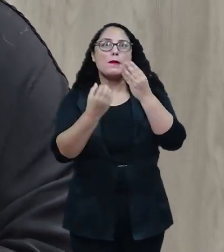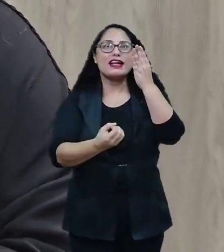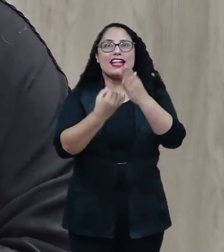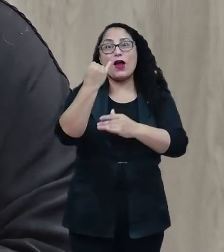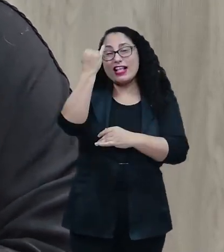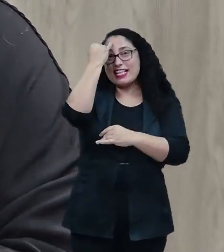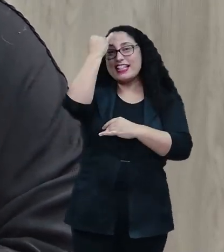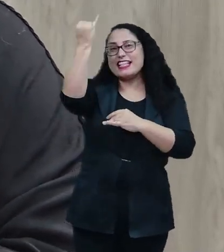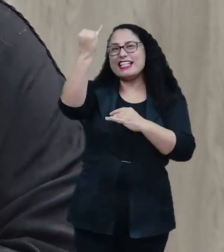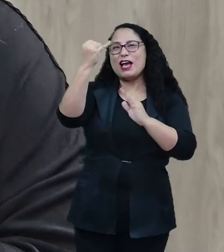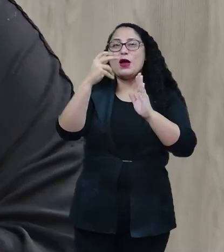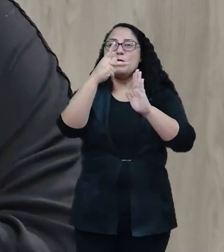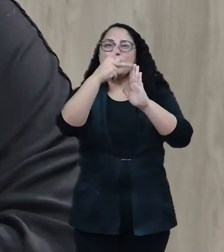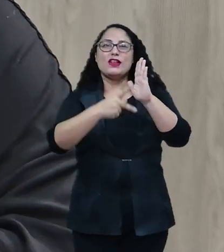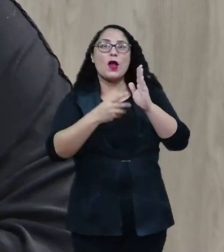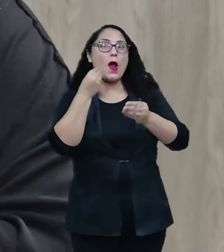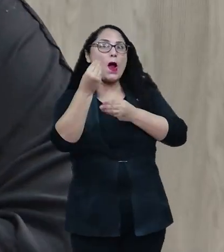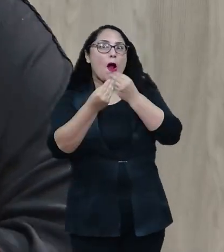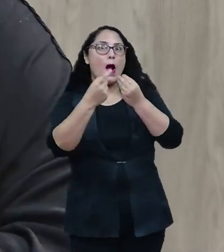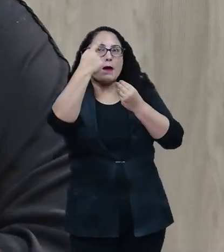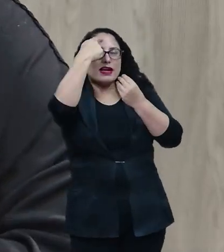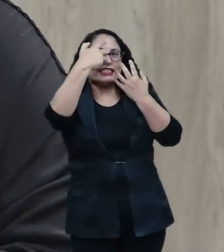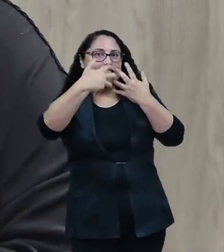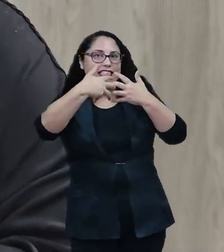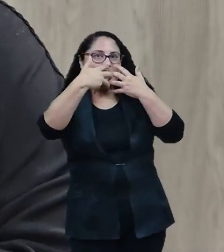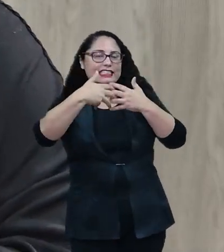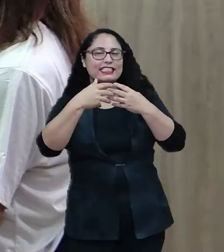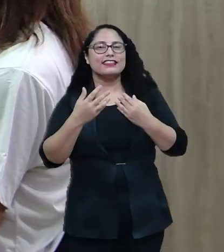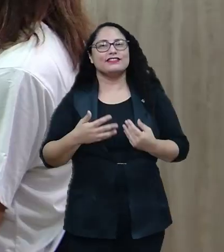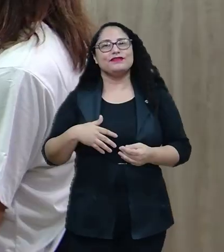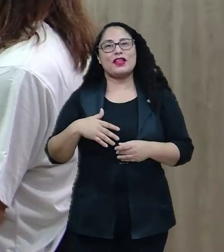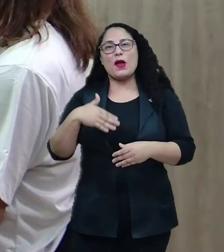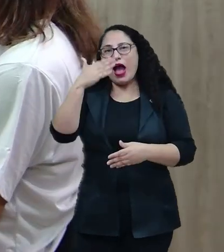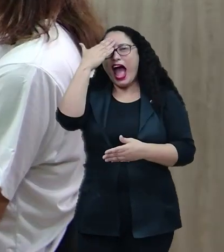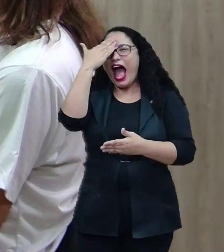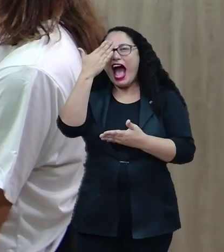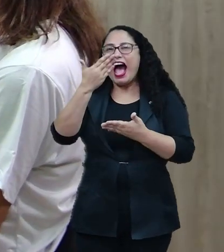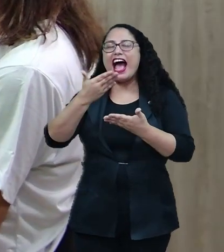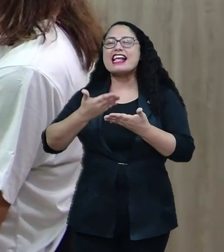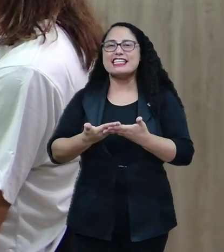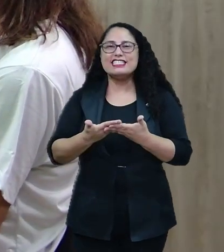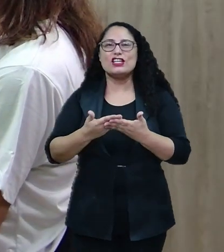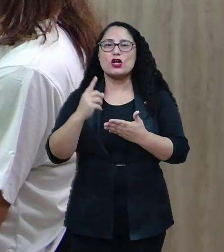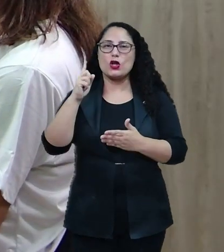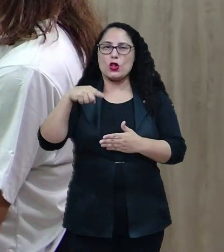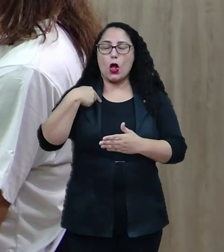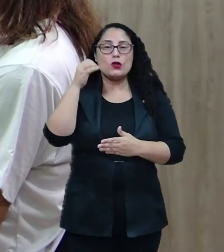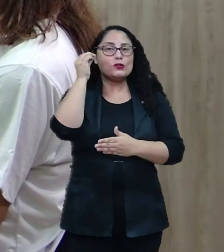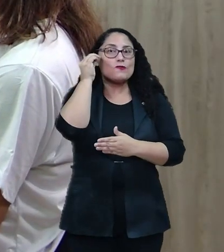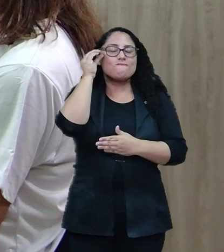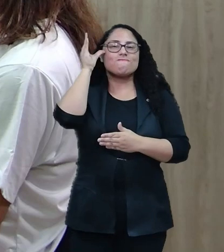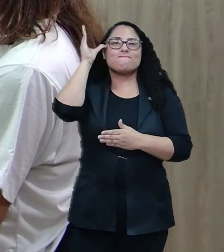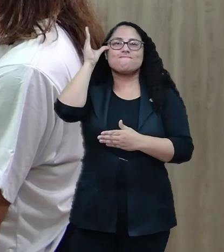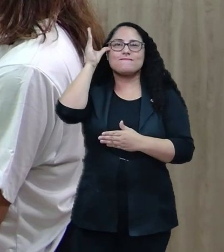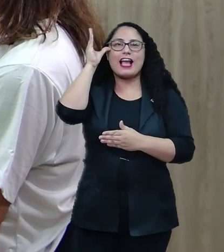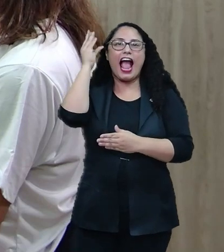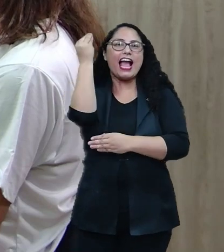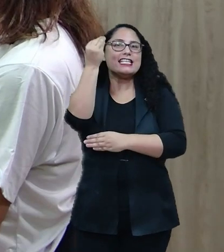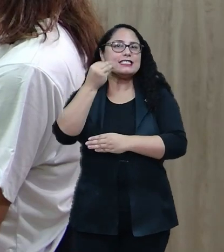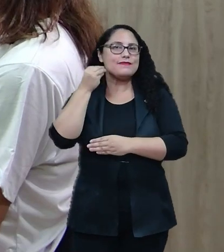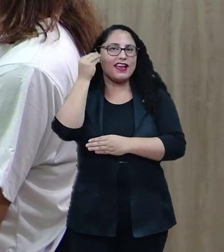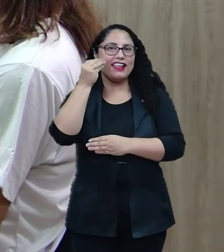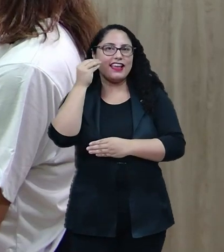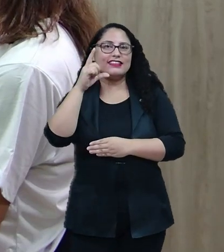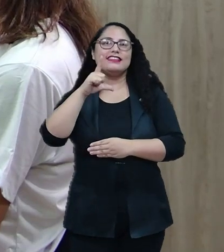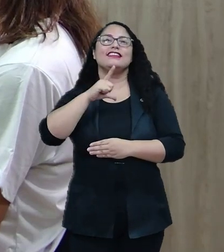esse projeto, como que veio isso na cabeça de vocês. Sim, eu acredito que os nossos conhecimentos, as nossas experiências